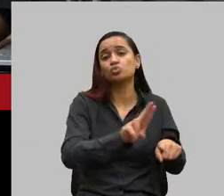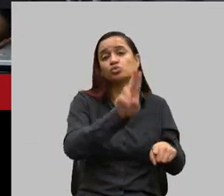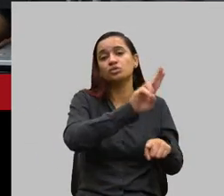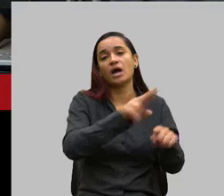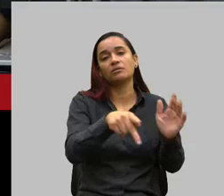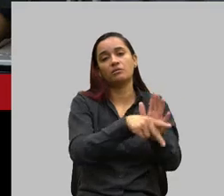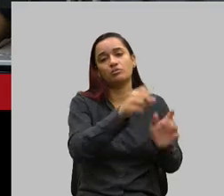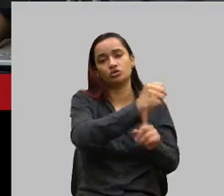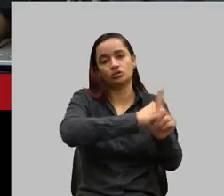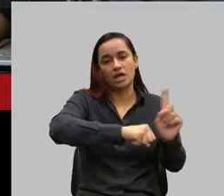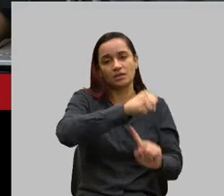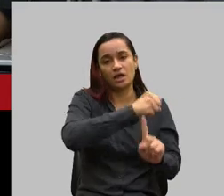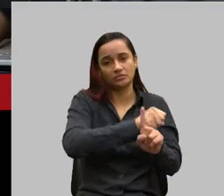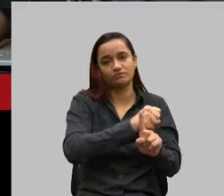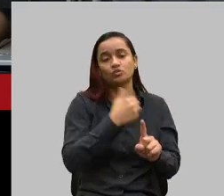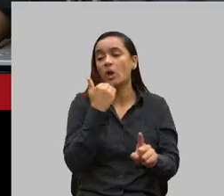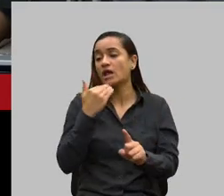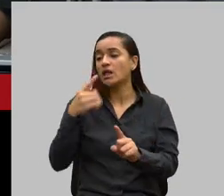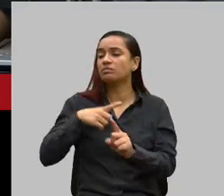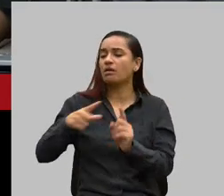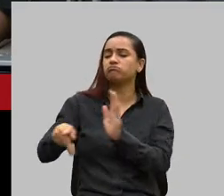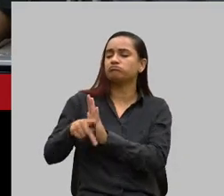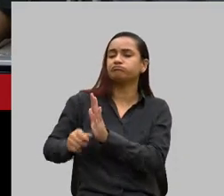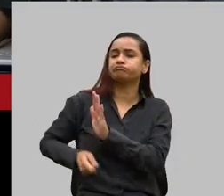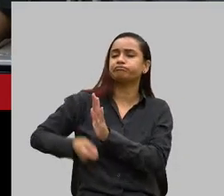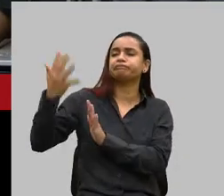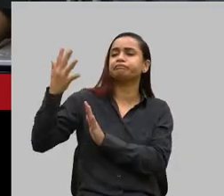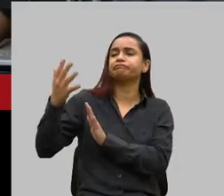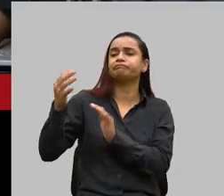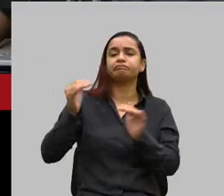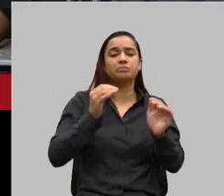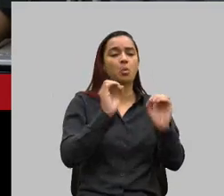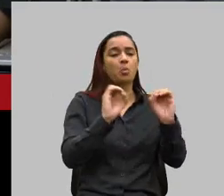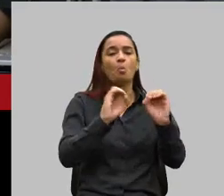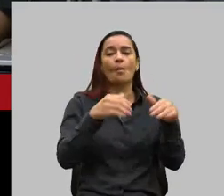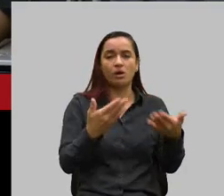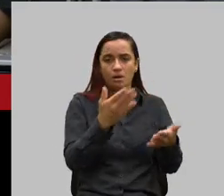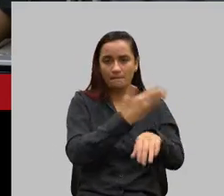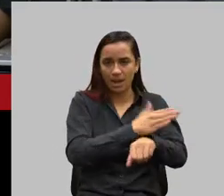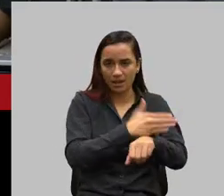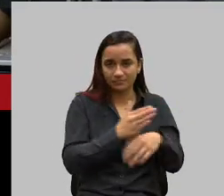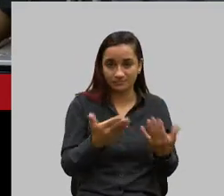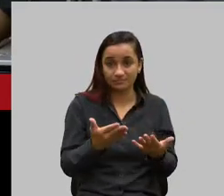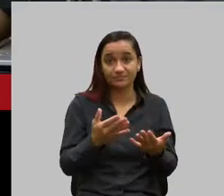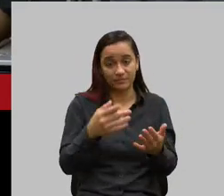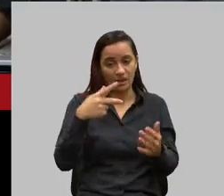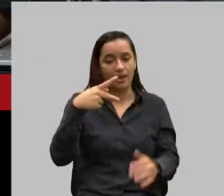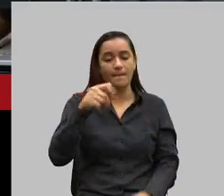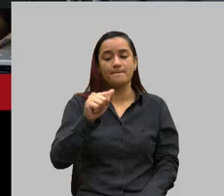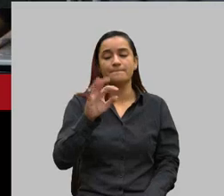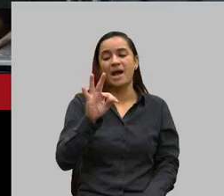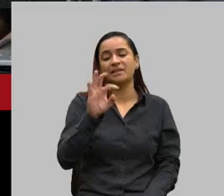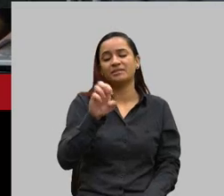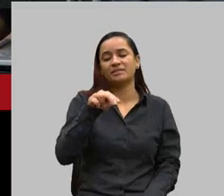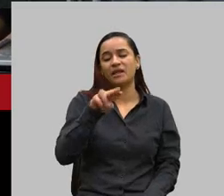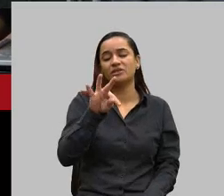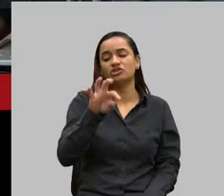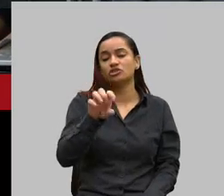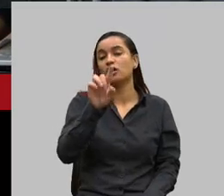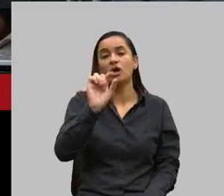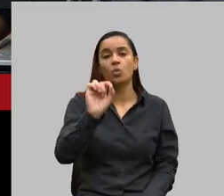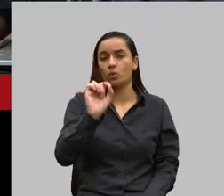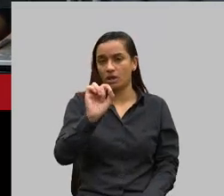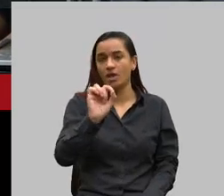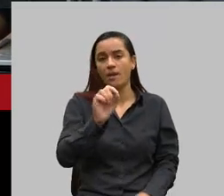sociedade porque aí sim a patente foi um projeto de êxito e que a sociedade que pagou aquela